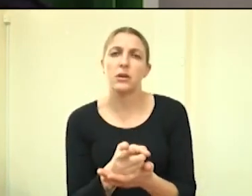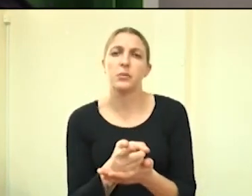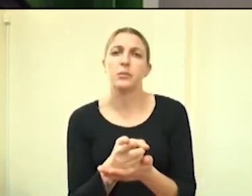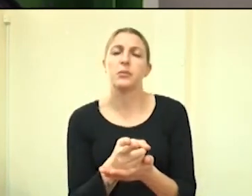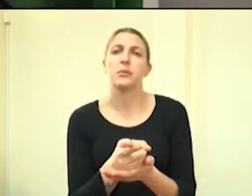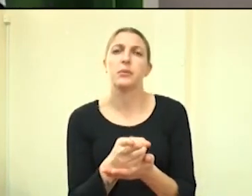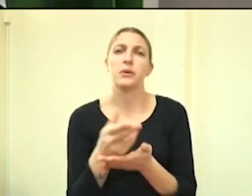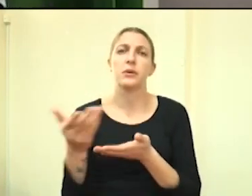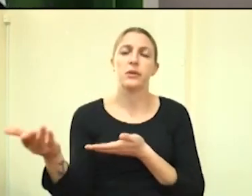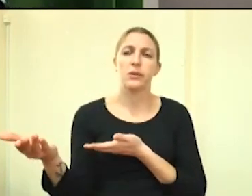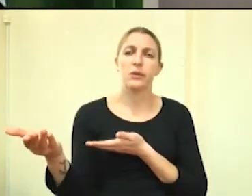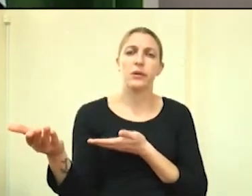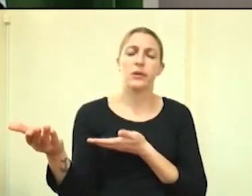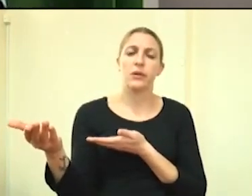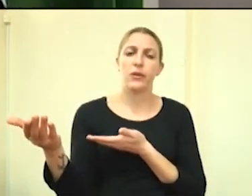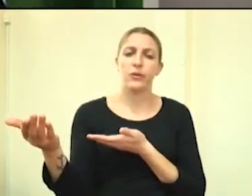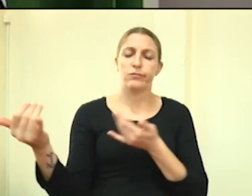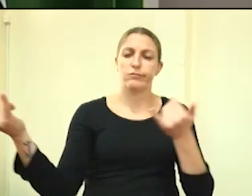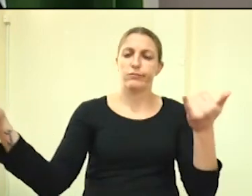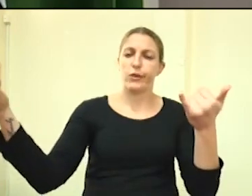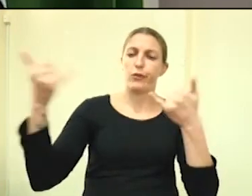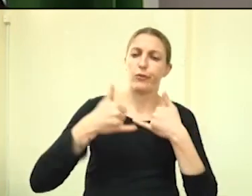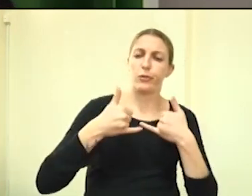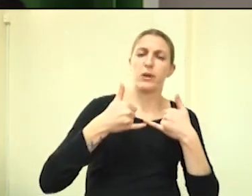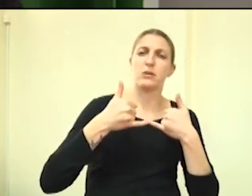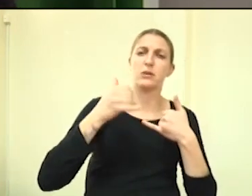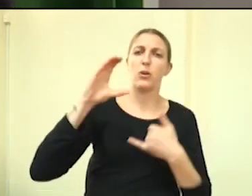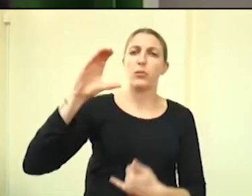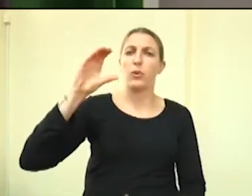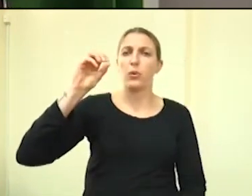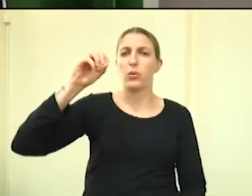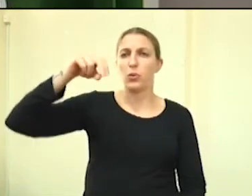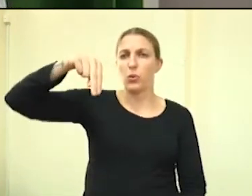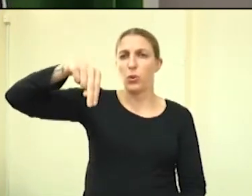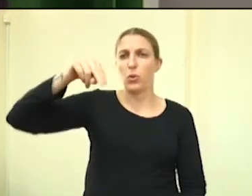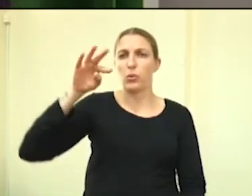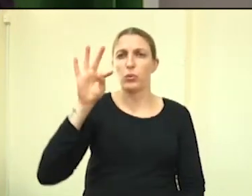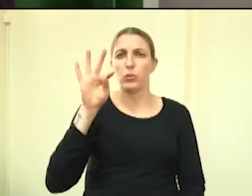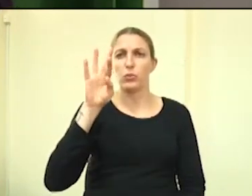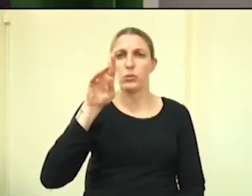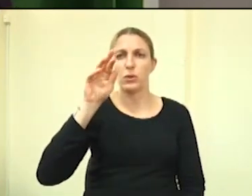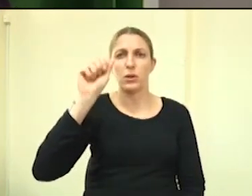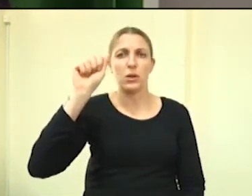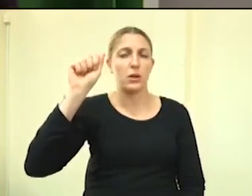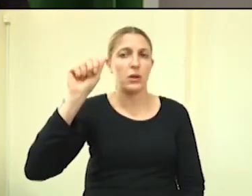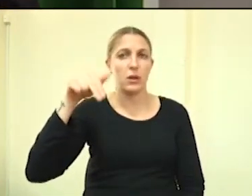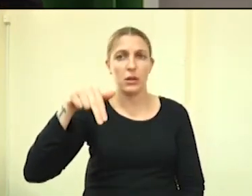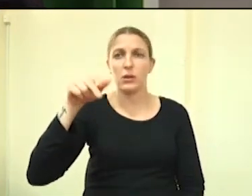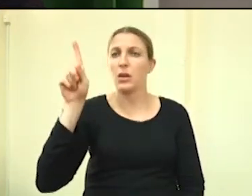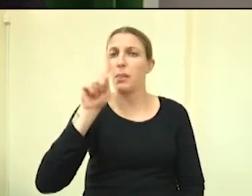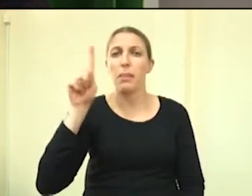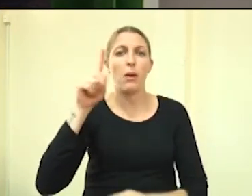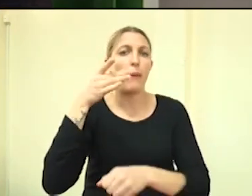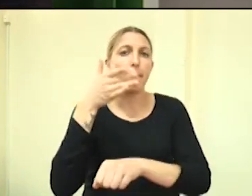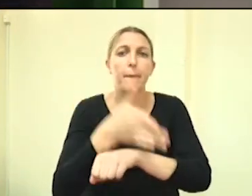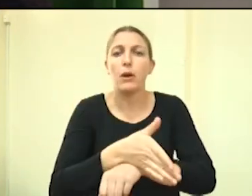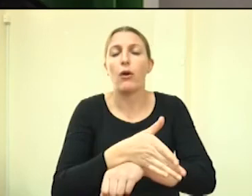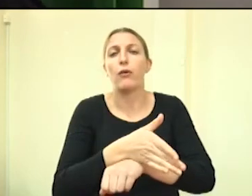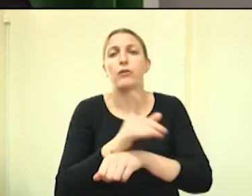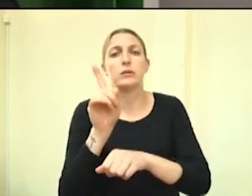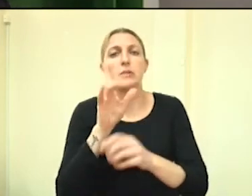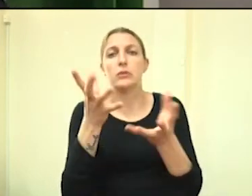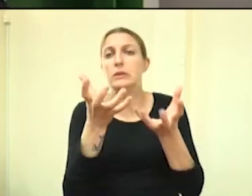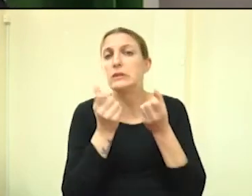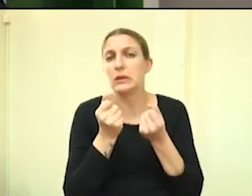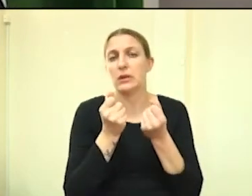recebe a seguinte informação, o CONTRAN nega, né? E a gente sabe que cidades menores que a do porte